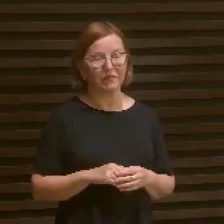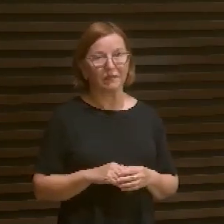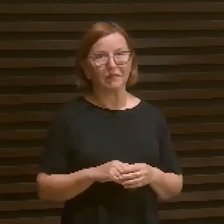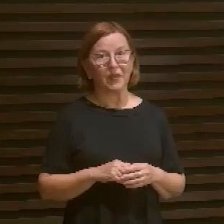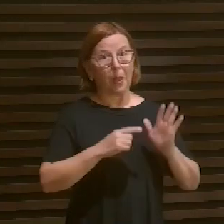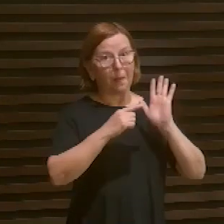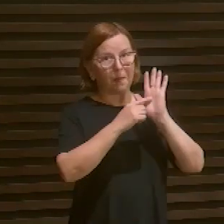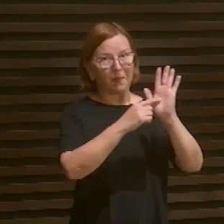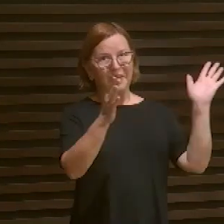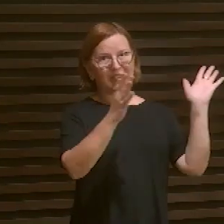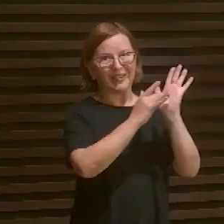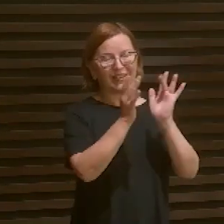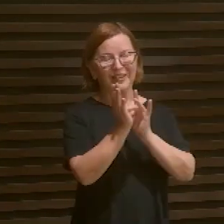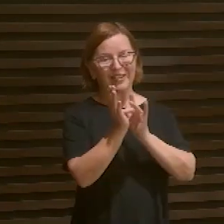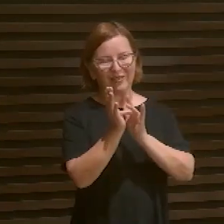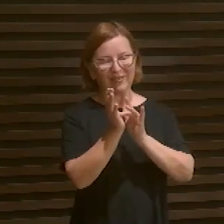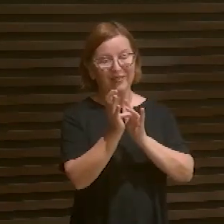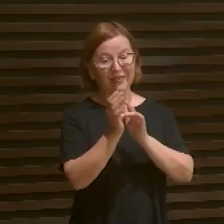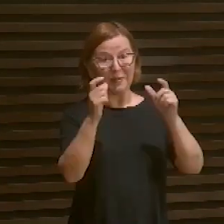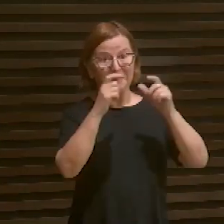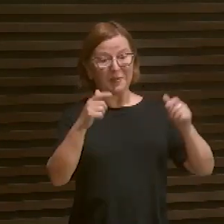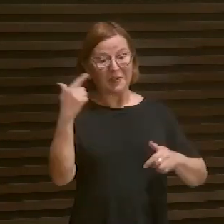Jesus é maior do que Moisés.